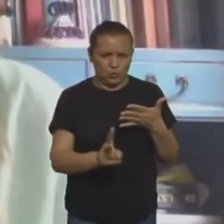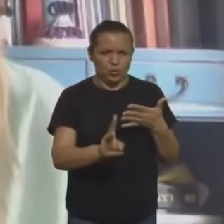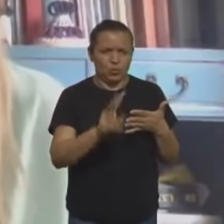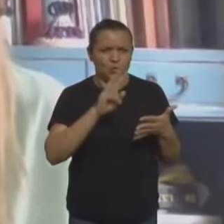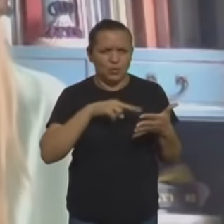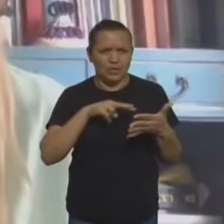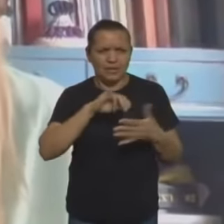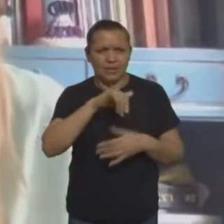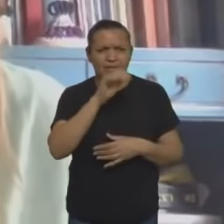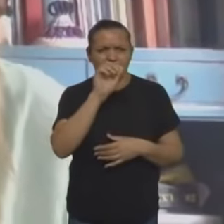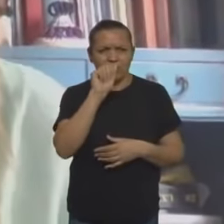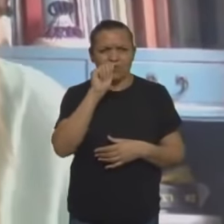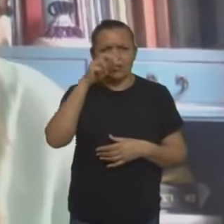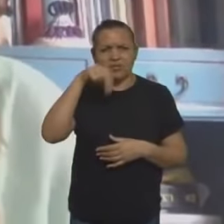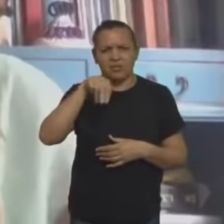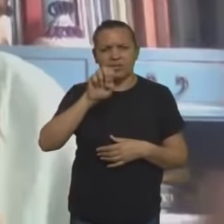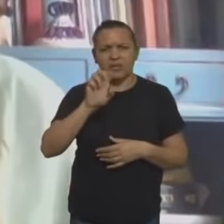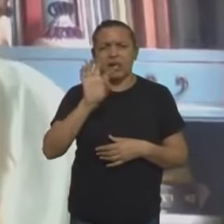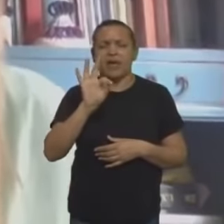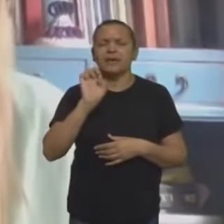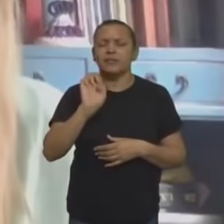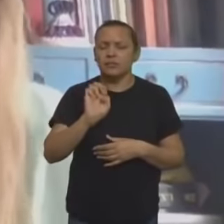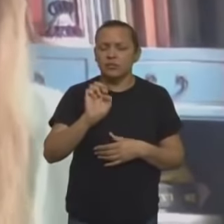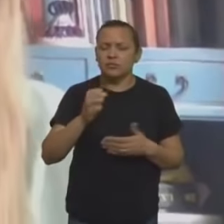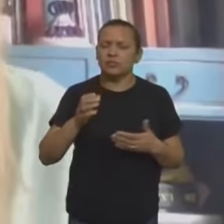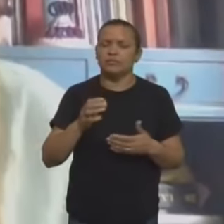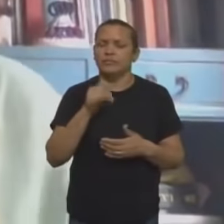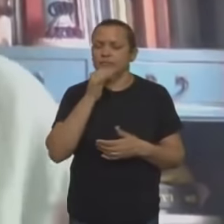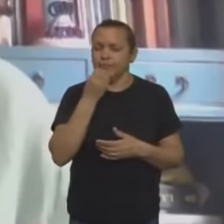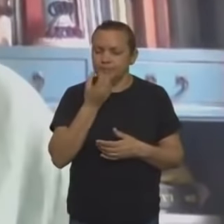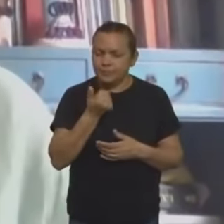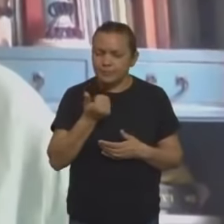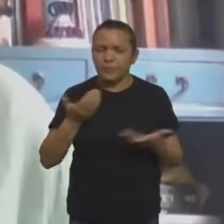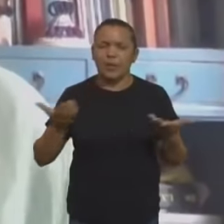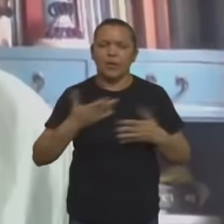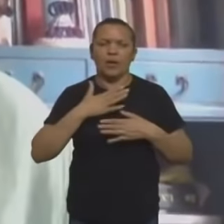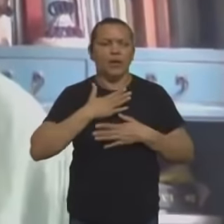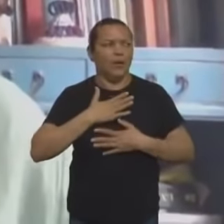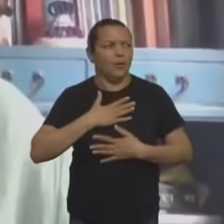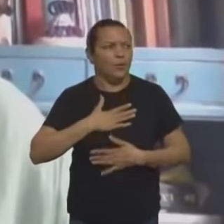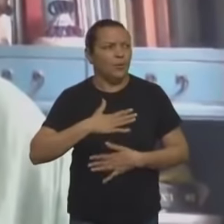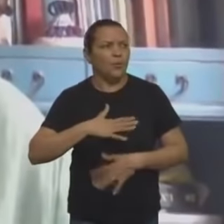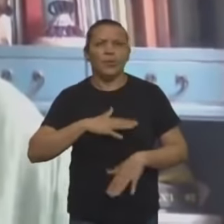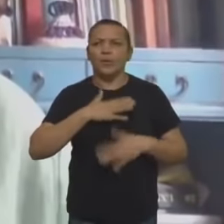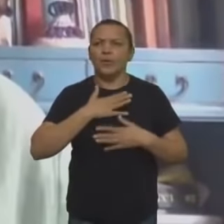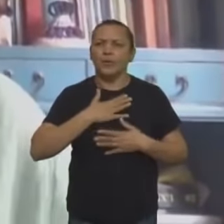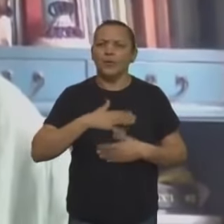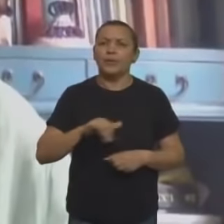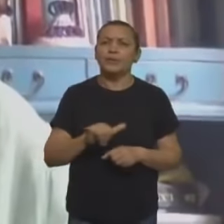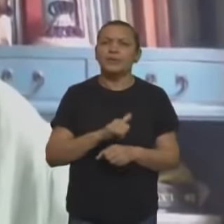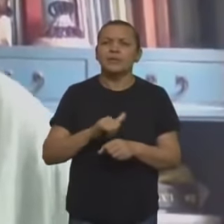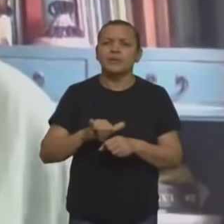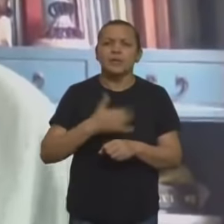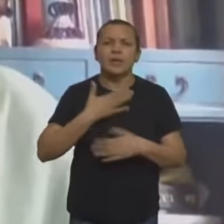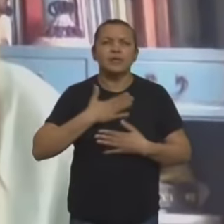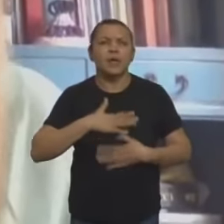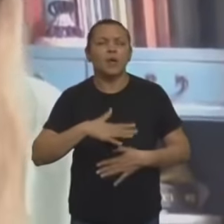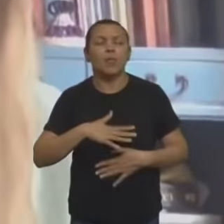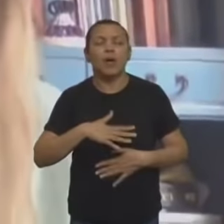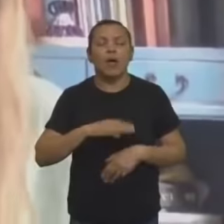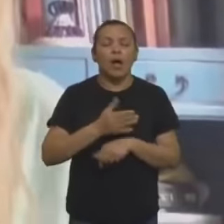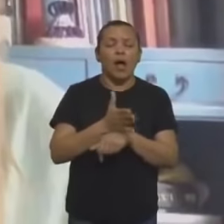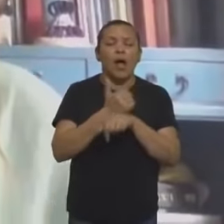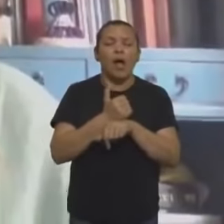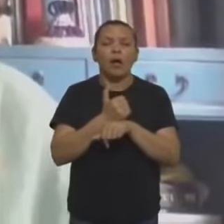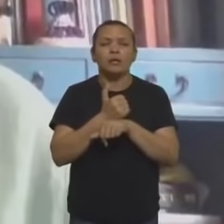da Janete, bom, agora a gente vai se acalmar e vamos usar estratégias para se acalmar antes de lidar com o